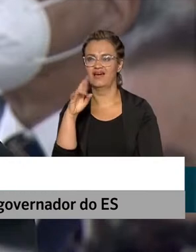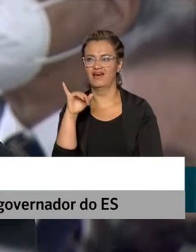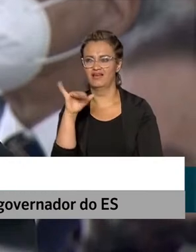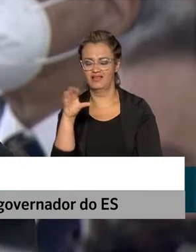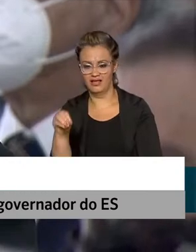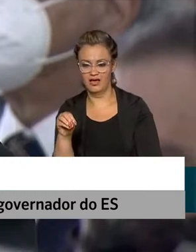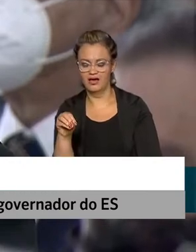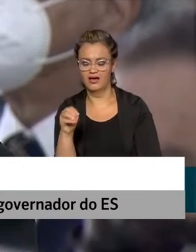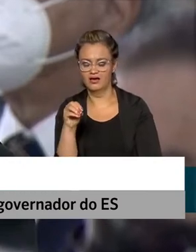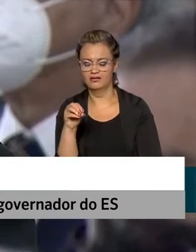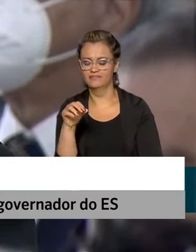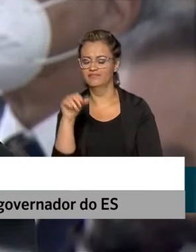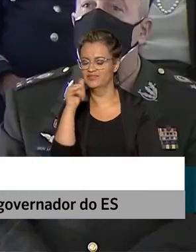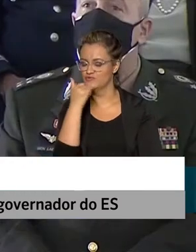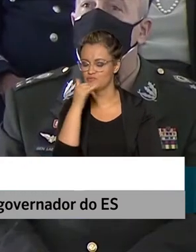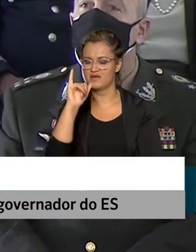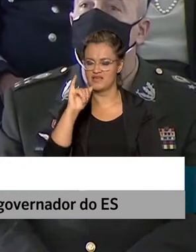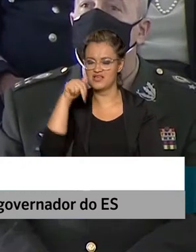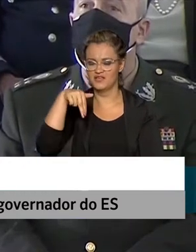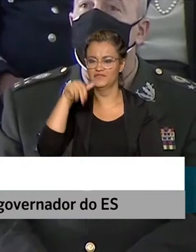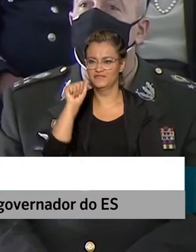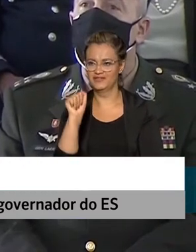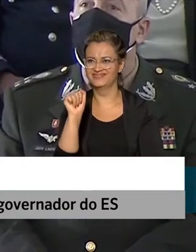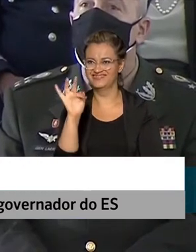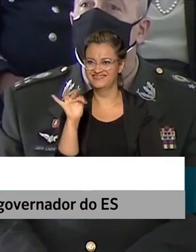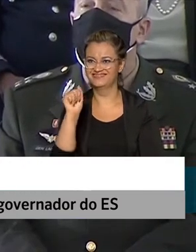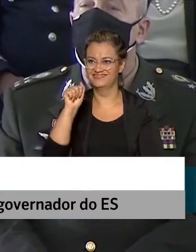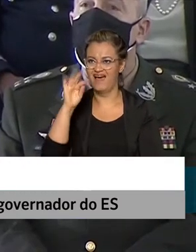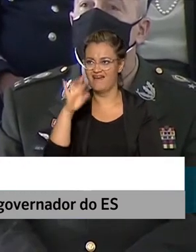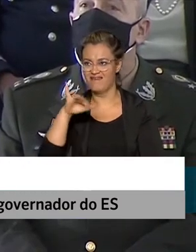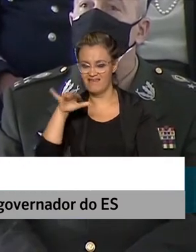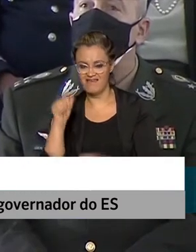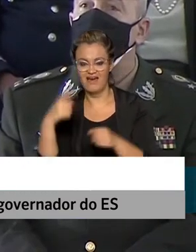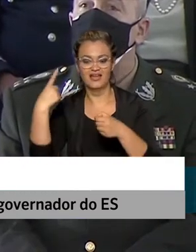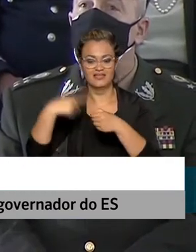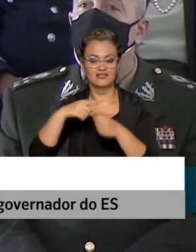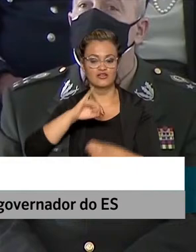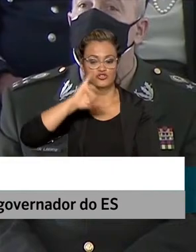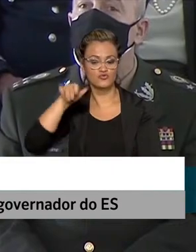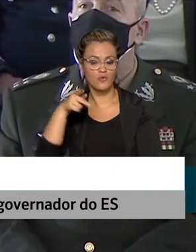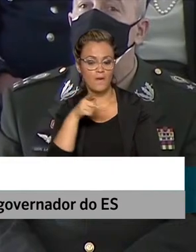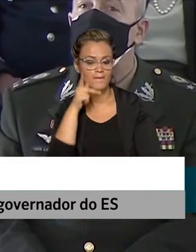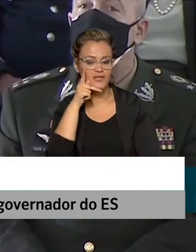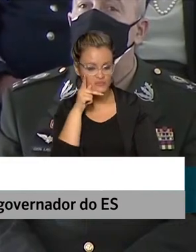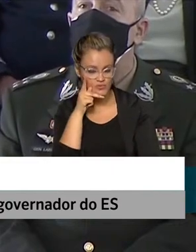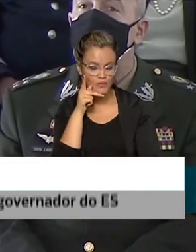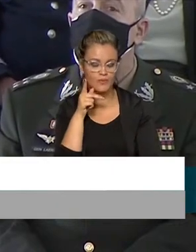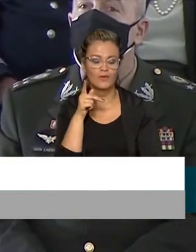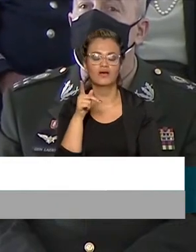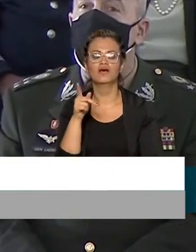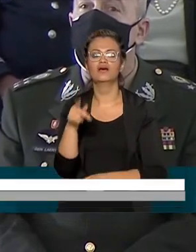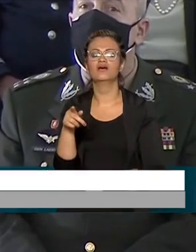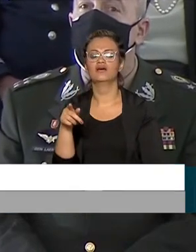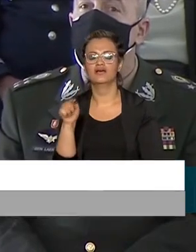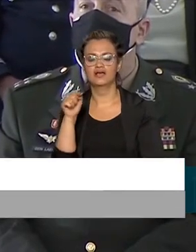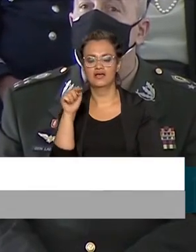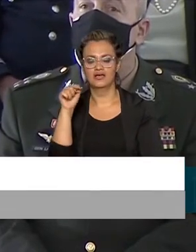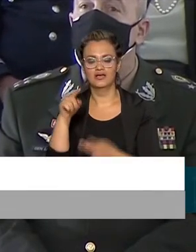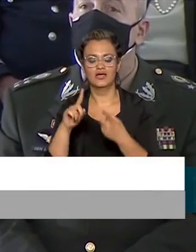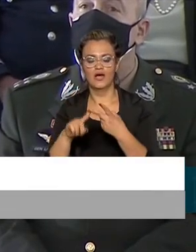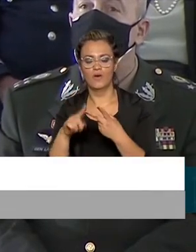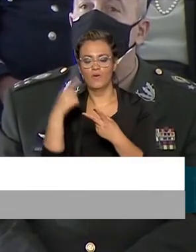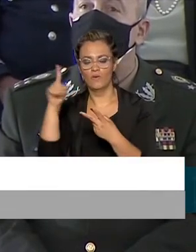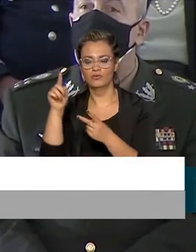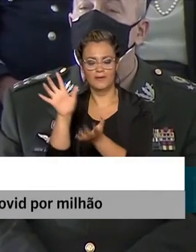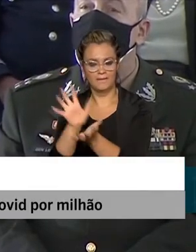de Infantaria Motorizado em João Pessoa, na Paraíba, o 71º Batalhão de Infantaria Motorizado em